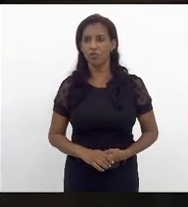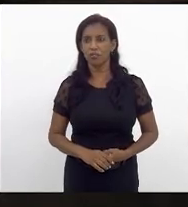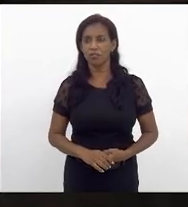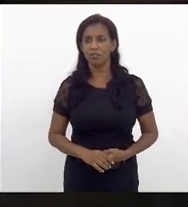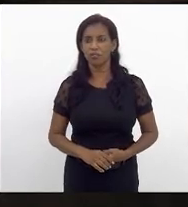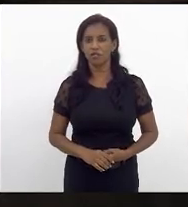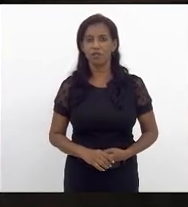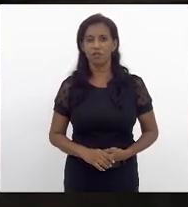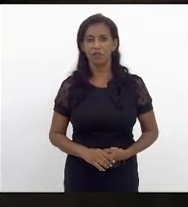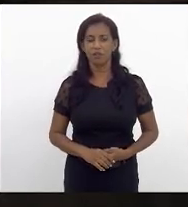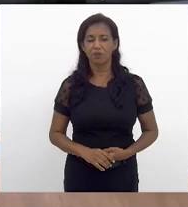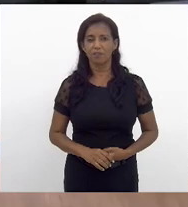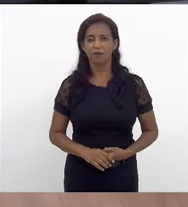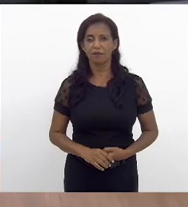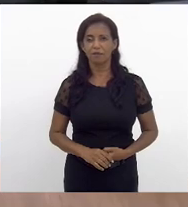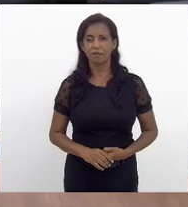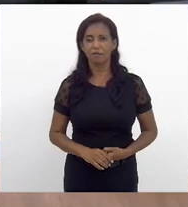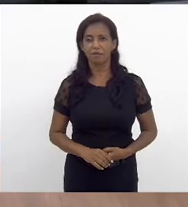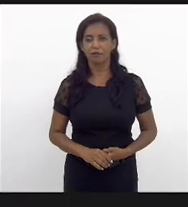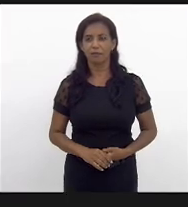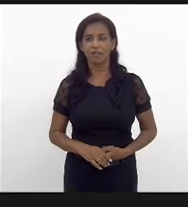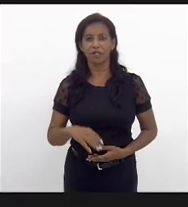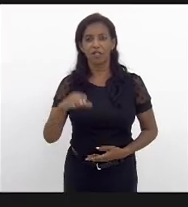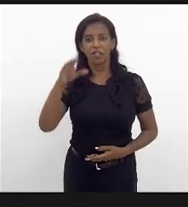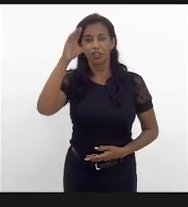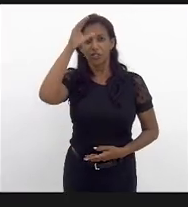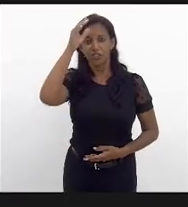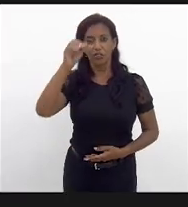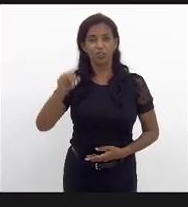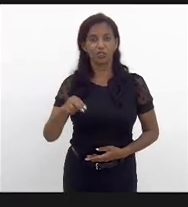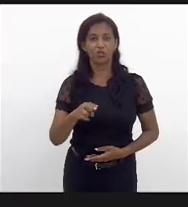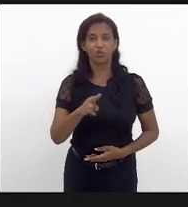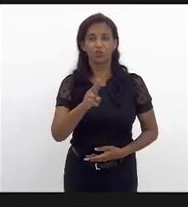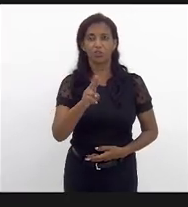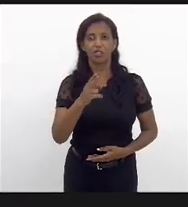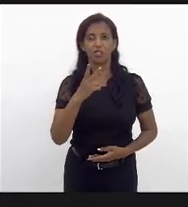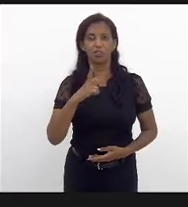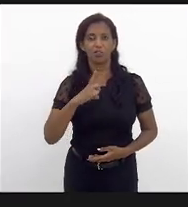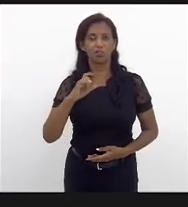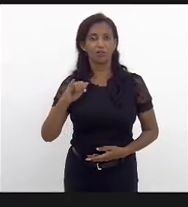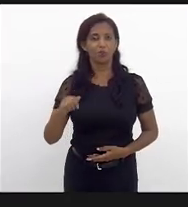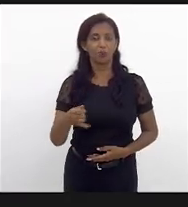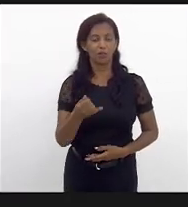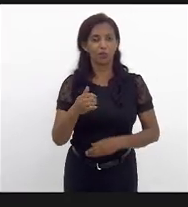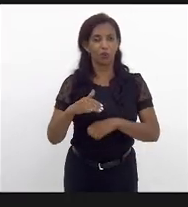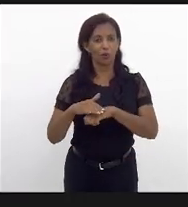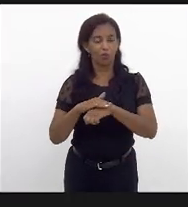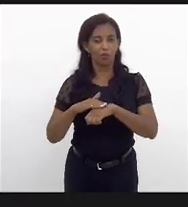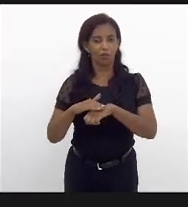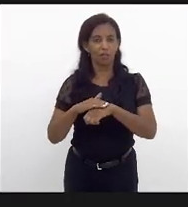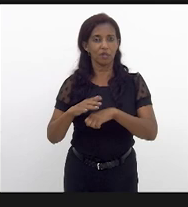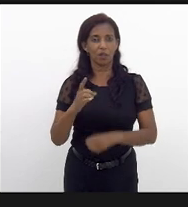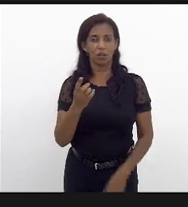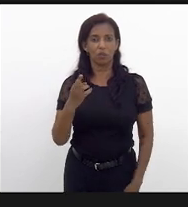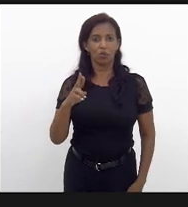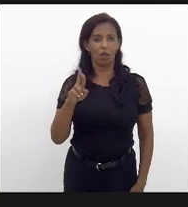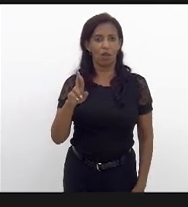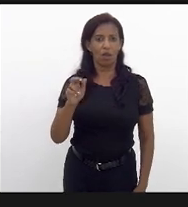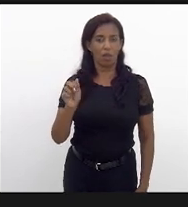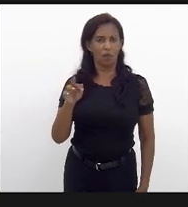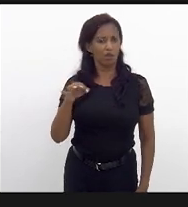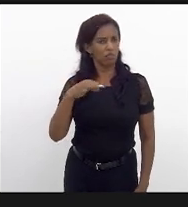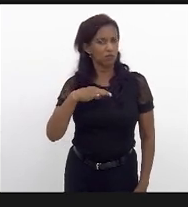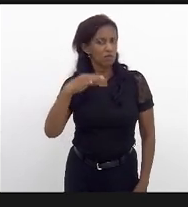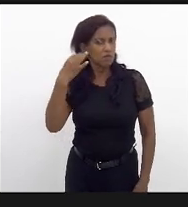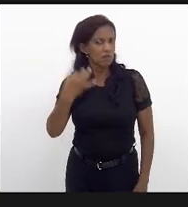Deputado Chico Machado. Tia Ju, eu tive a oportunidade de conversar com o doutor Rafael e tenho